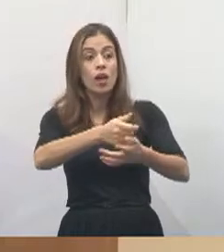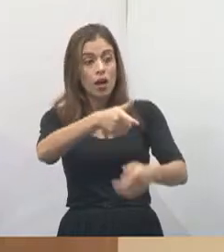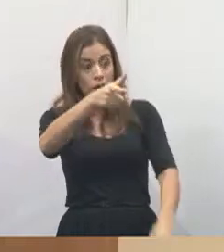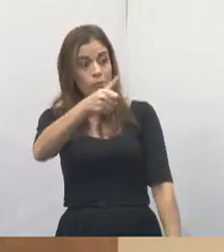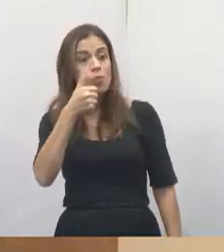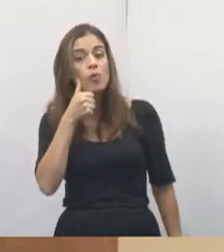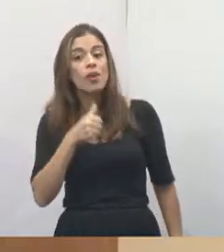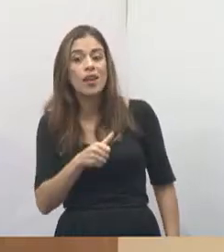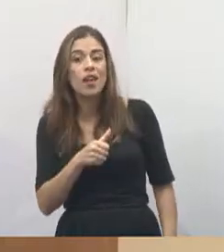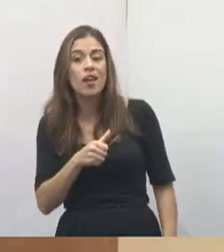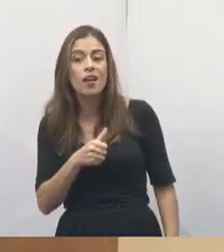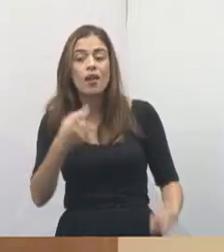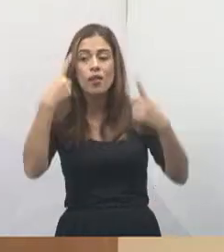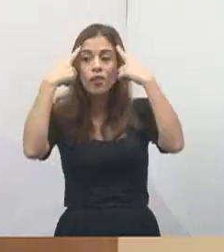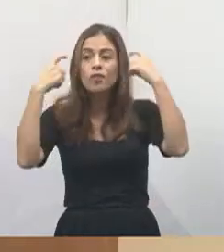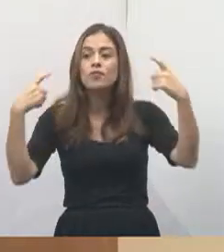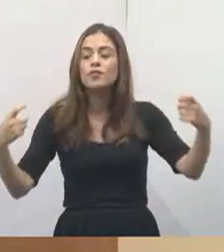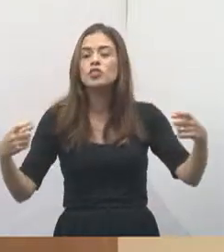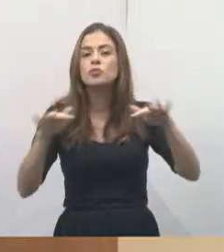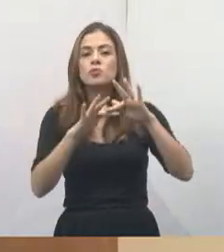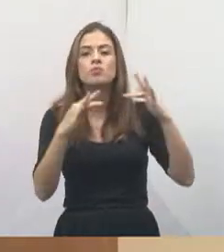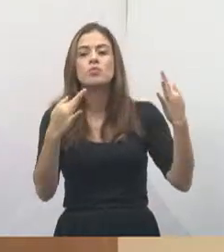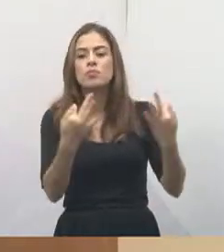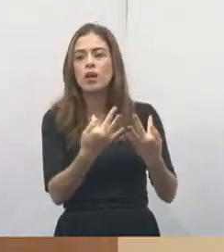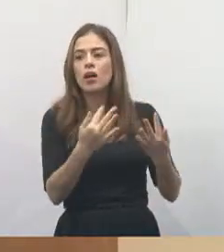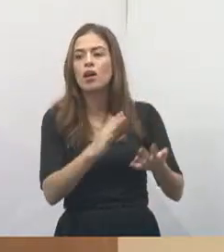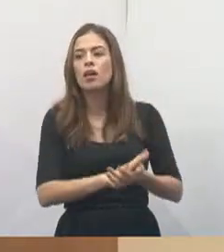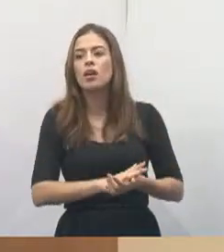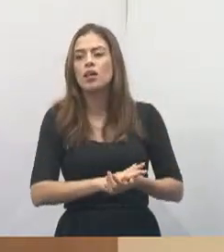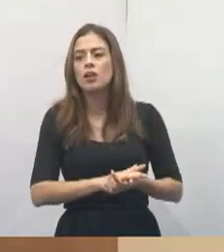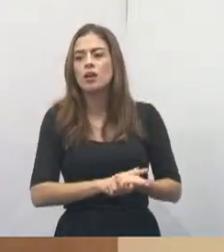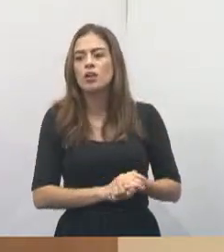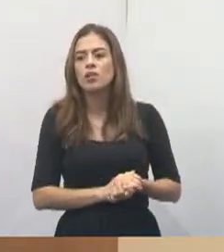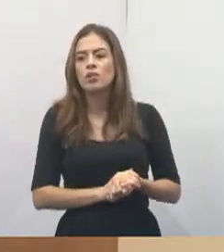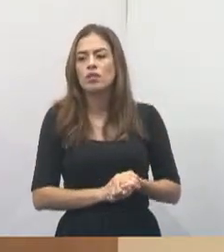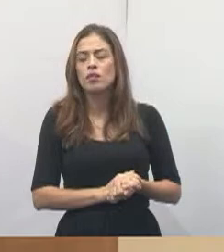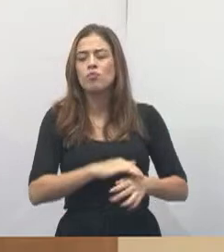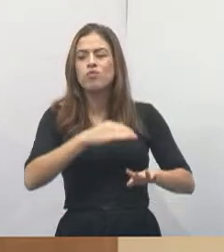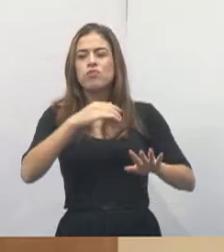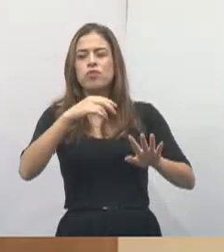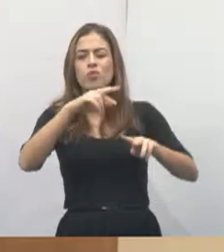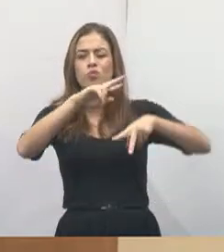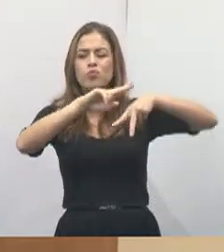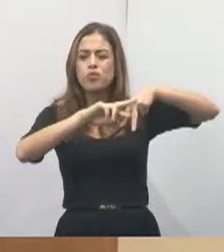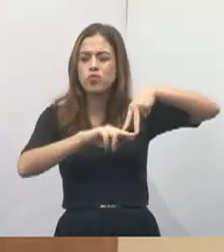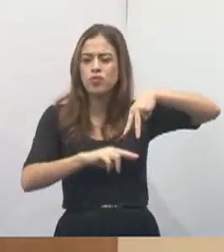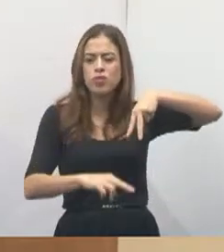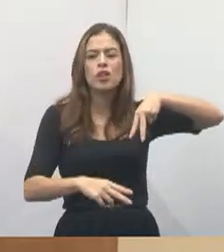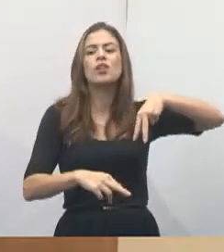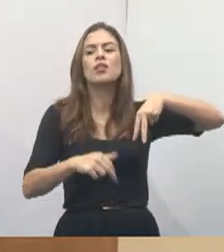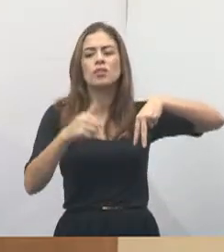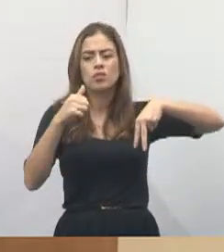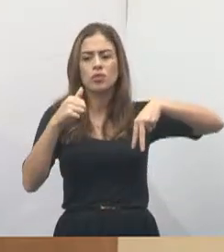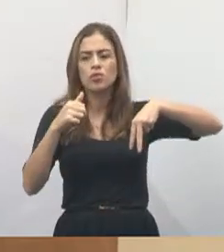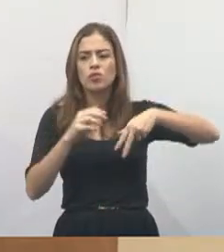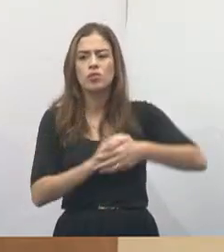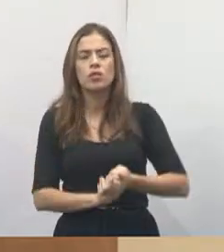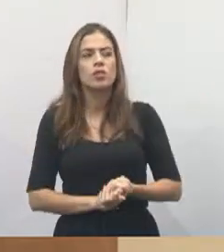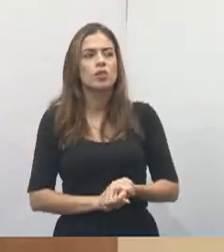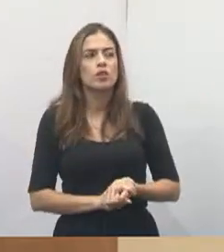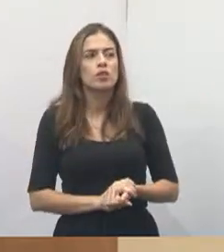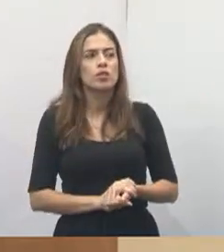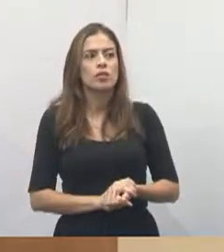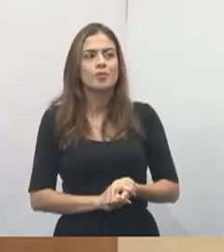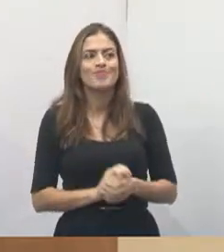mulher vítima de violência doméstica, vítima de violência de gênero, naquele momento. Então, eles precisam dar todo esse